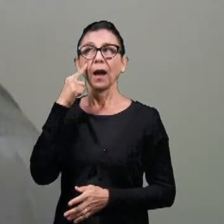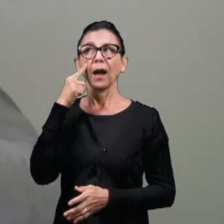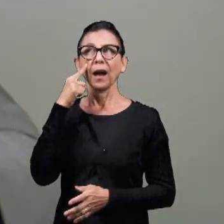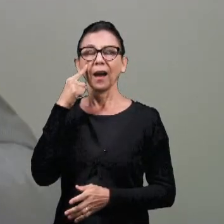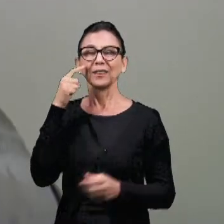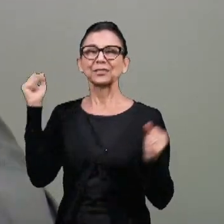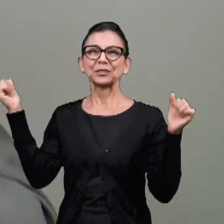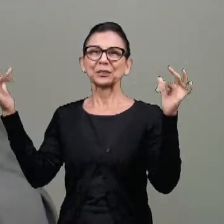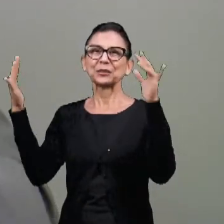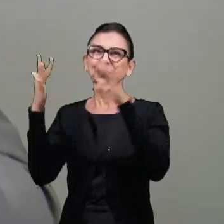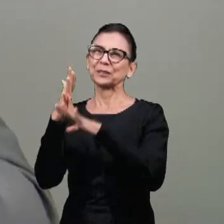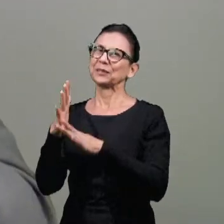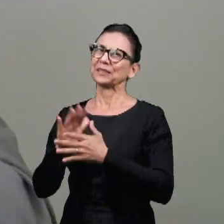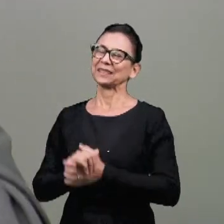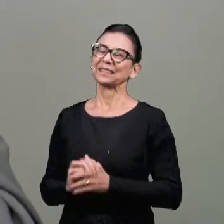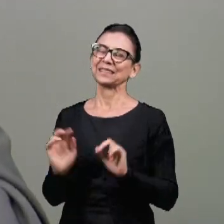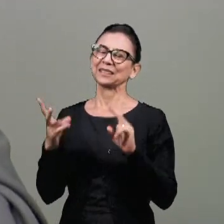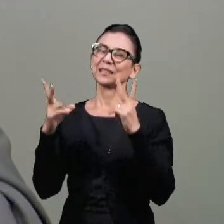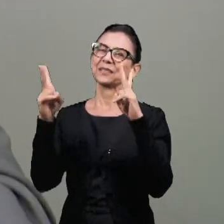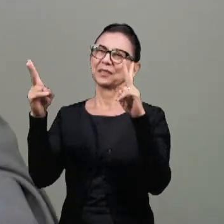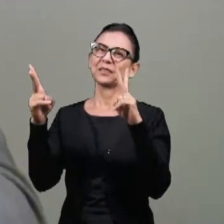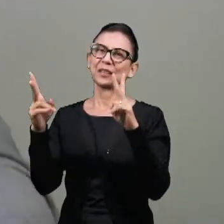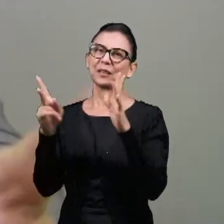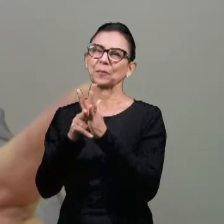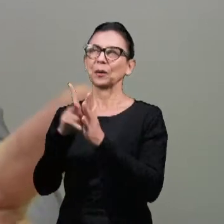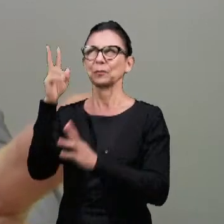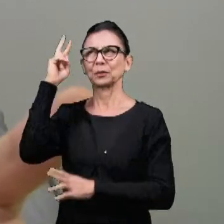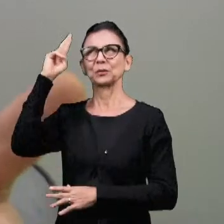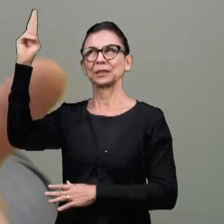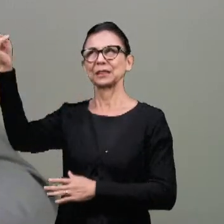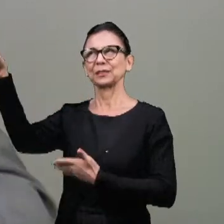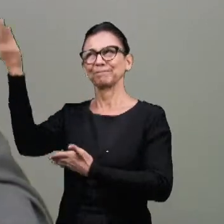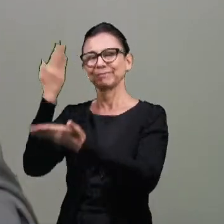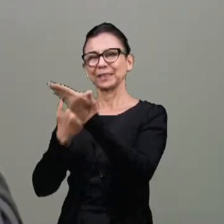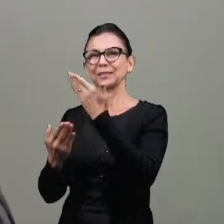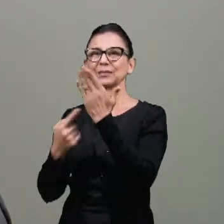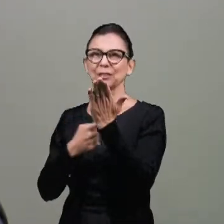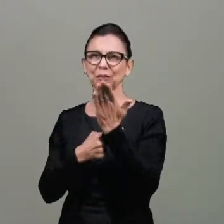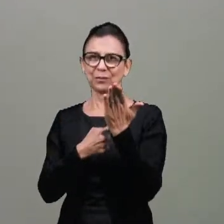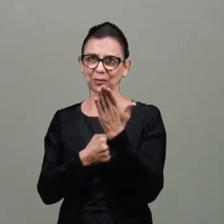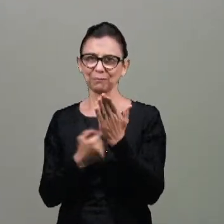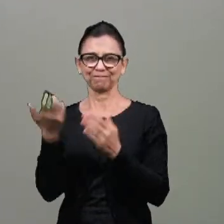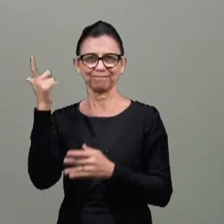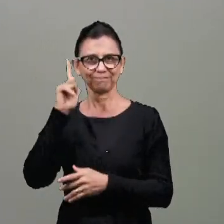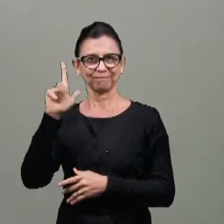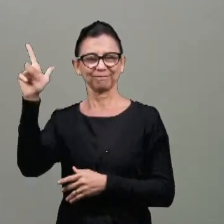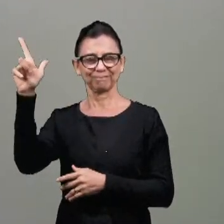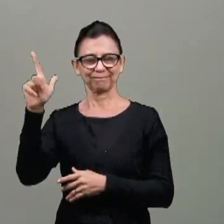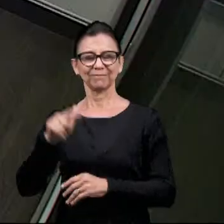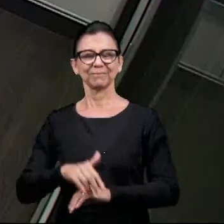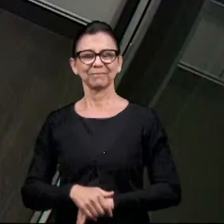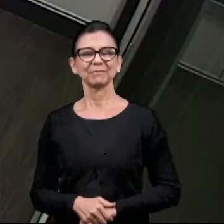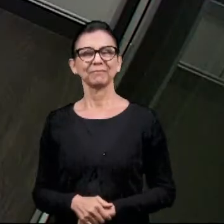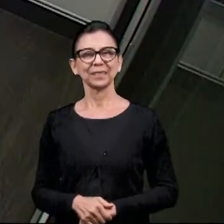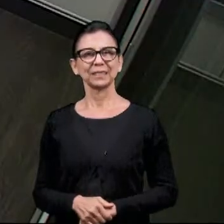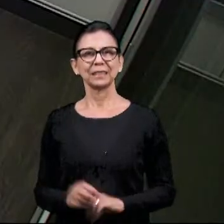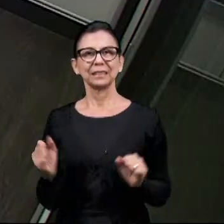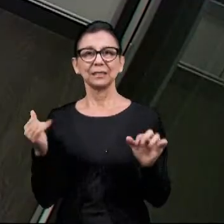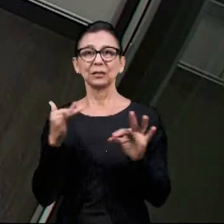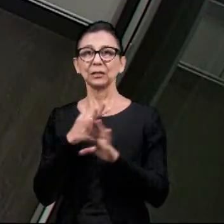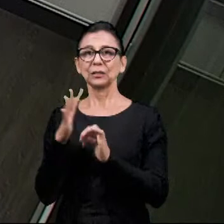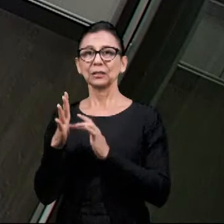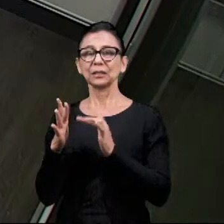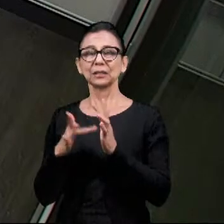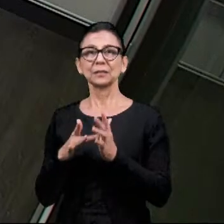vê que essas vitórias realmente que nós alcançamos porque o Senhor nos levou a viver. Louvado seja Deus. Glória a Jesus. Muito bem,